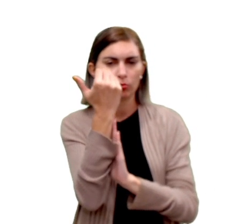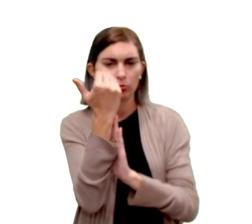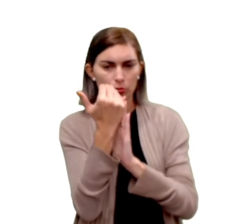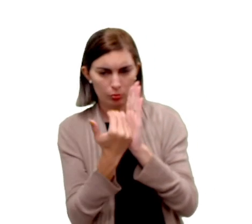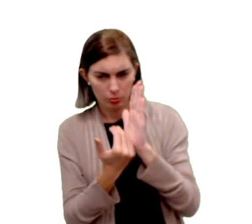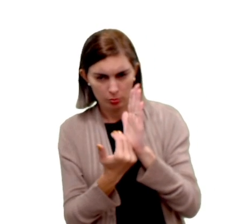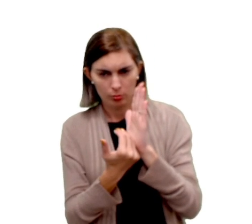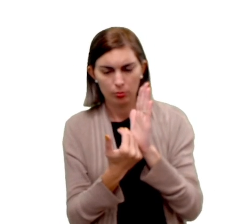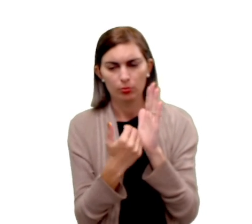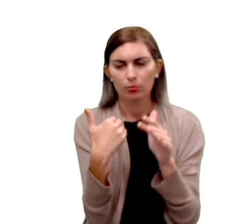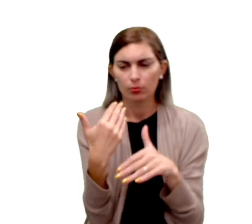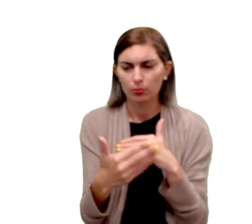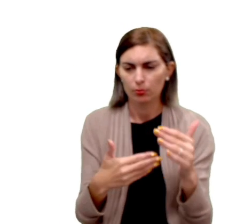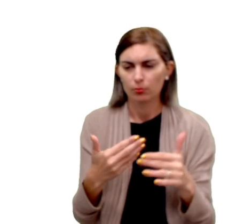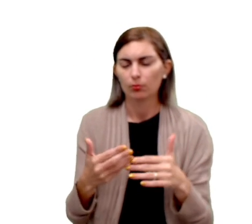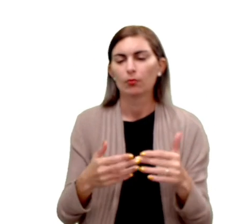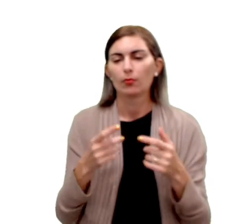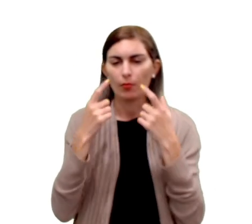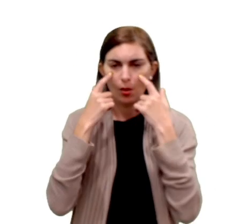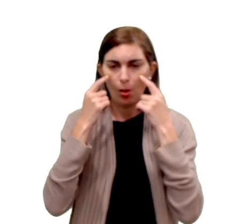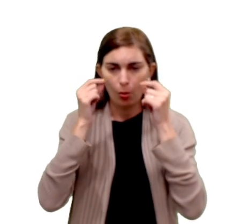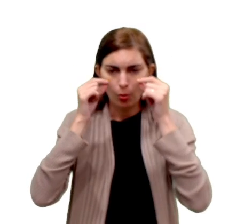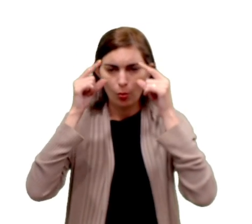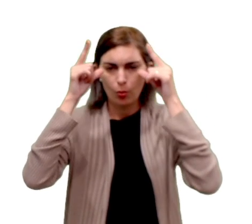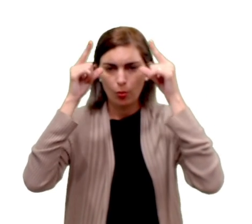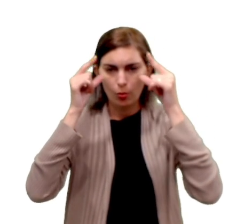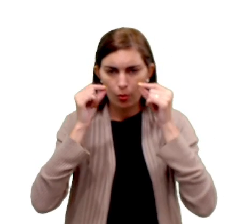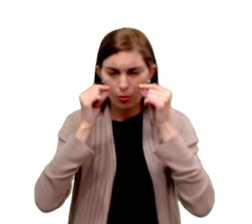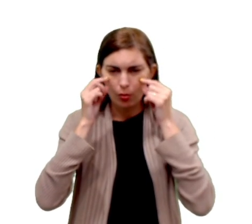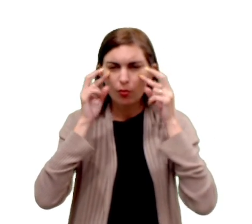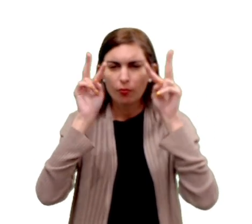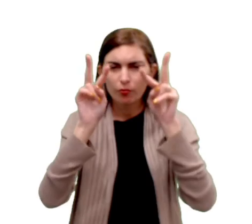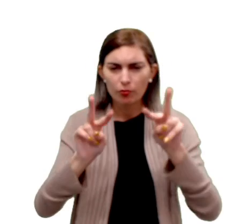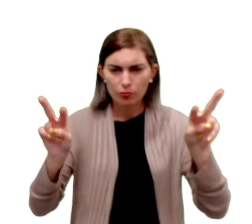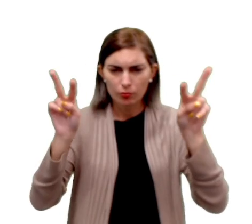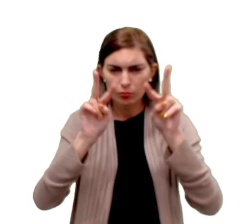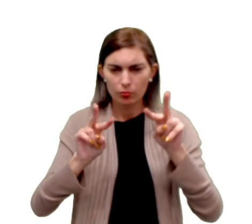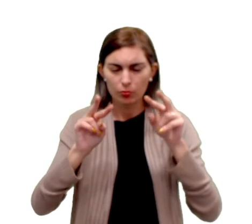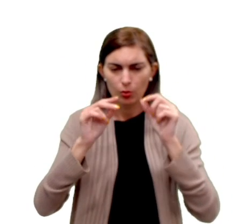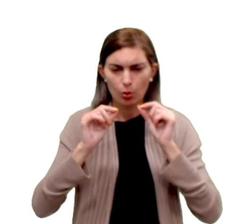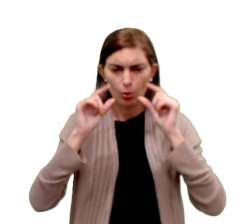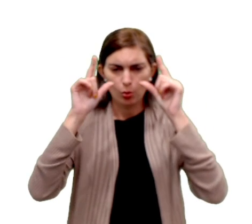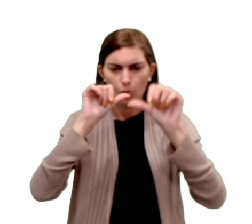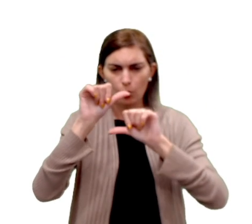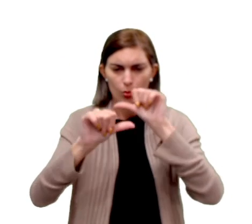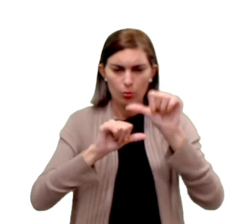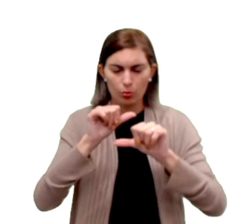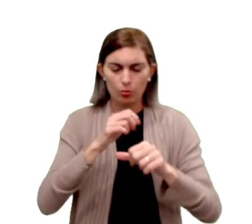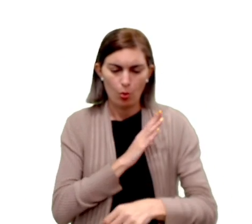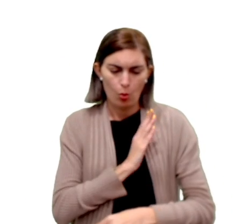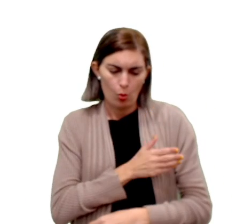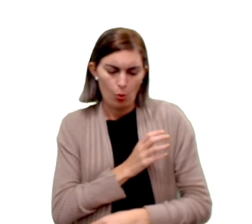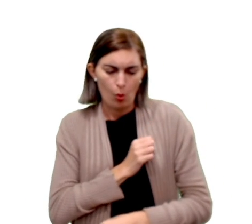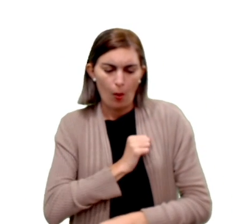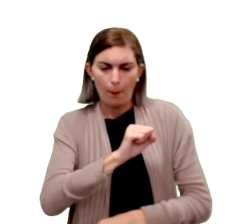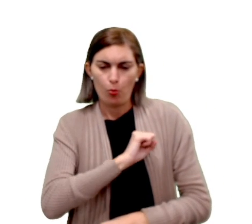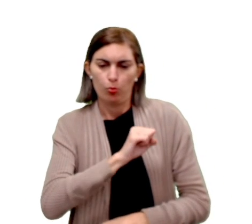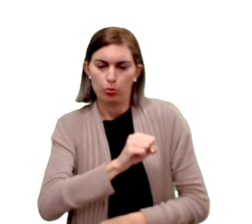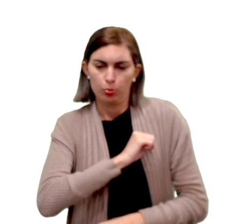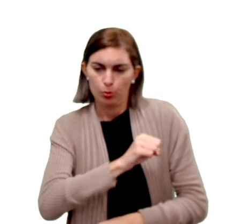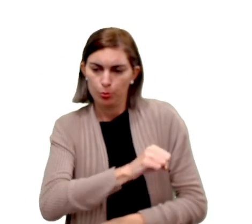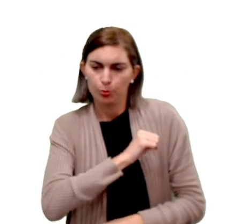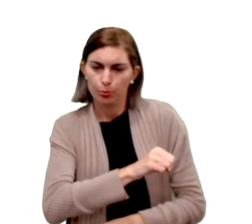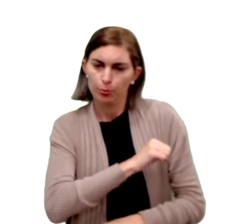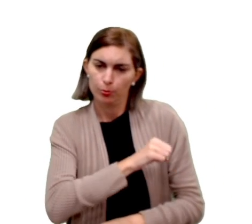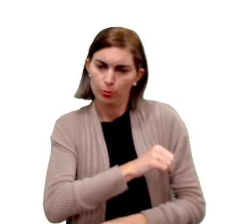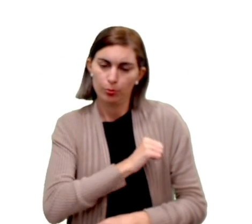do diâmetro de pupilas, alterações visuais, alterações no batimento cardíaco, pode ficar acelerado, né,